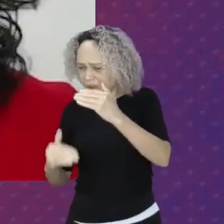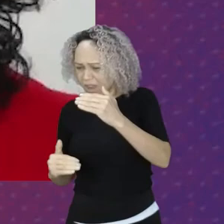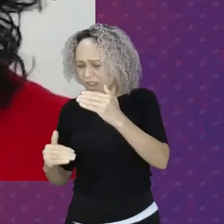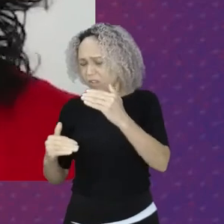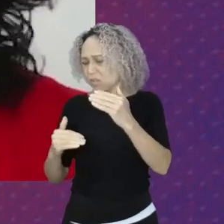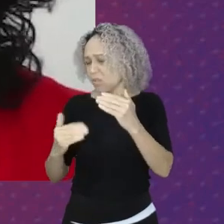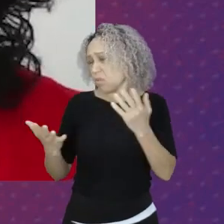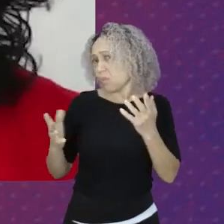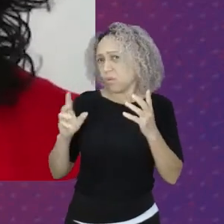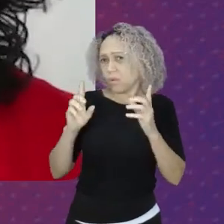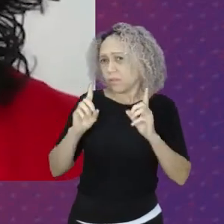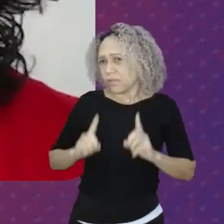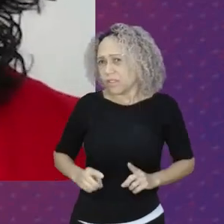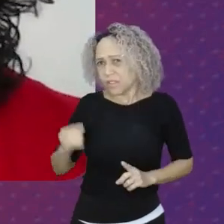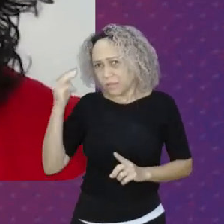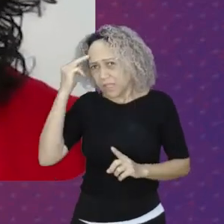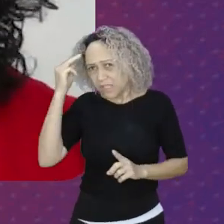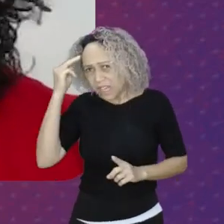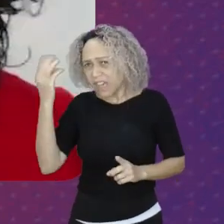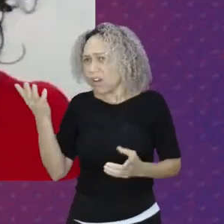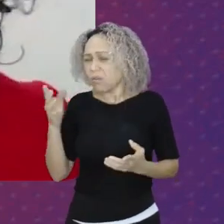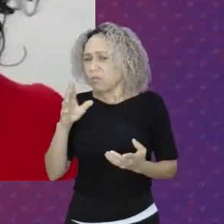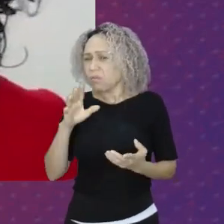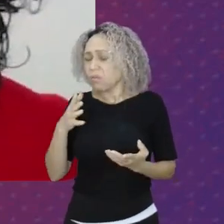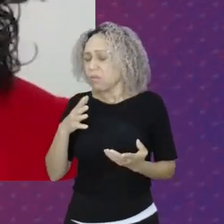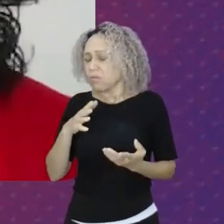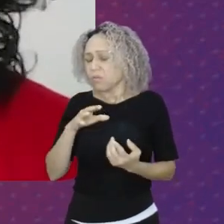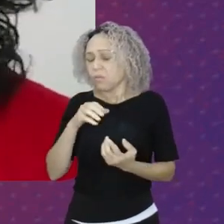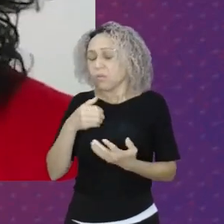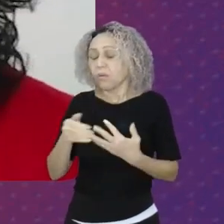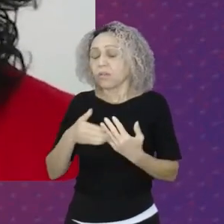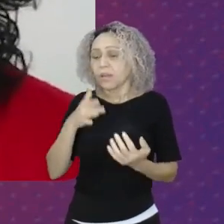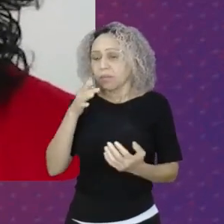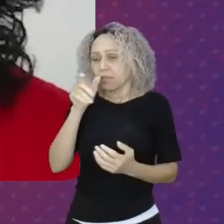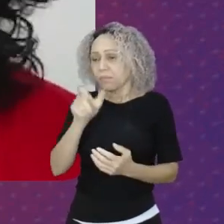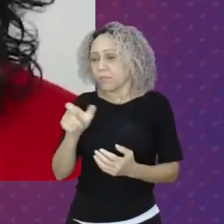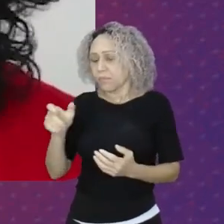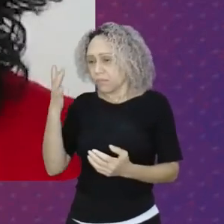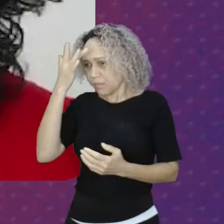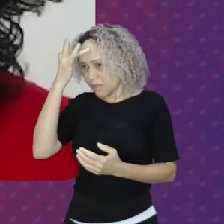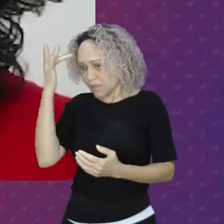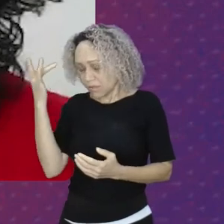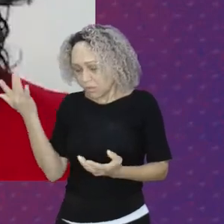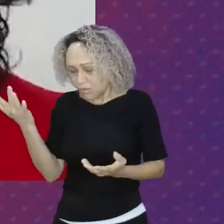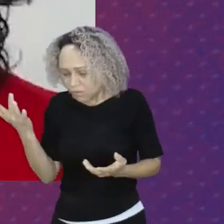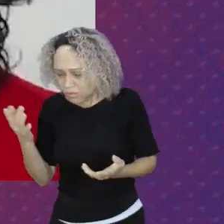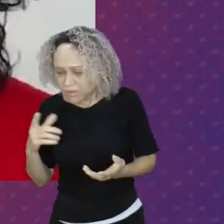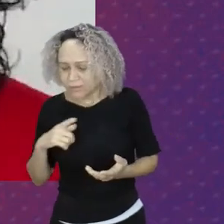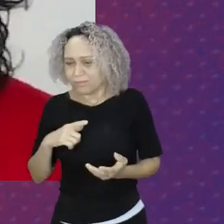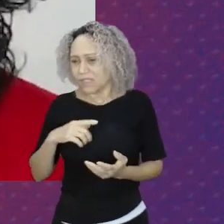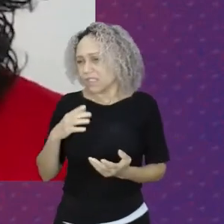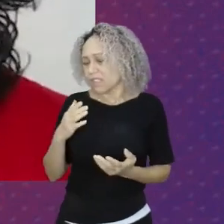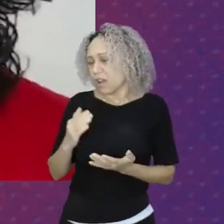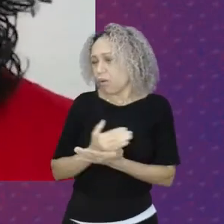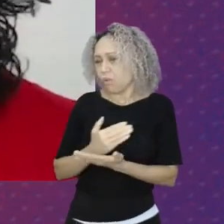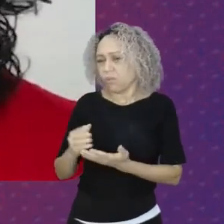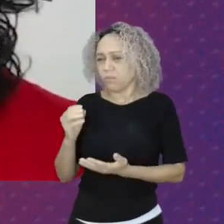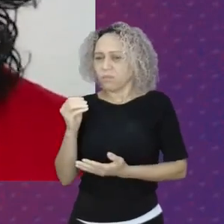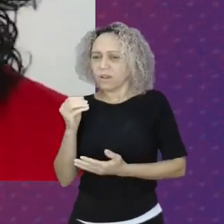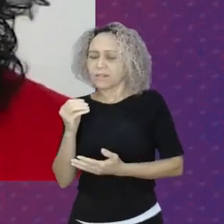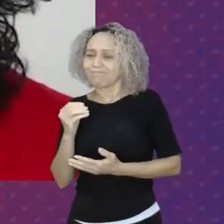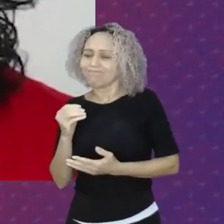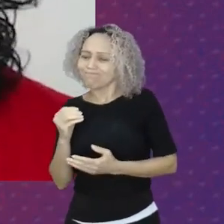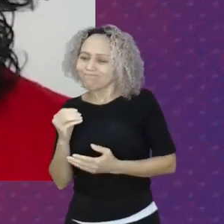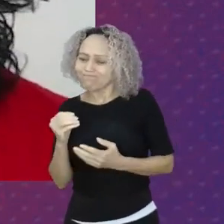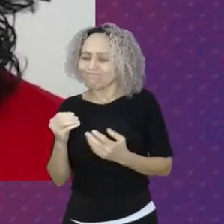Então, essa também é a caracterização aqui do estupro de vulnerável. E essa, então, como eu falei,